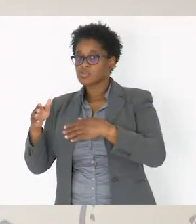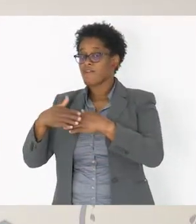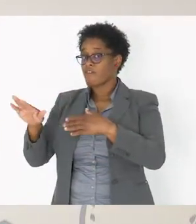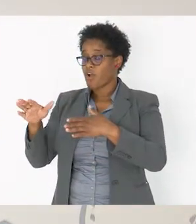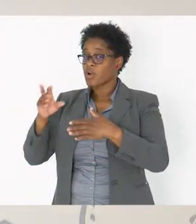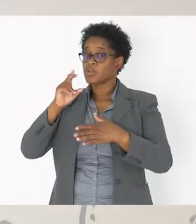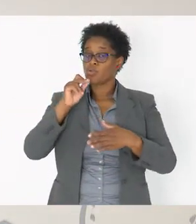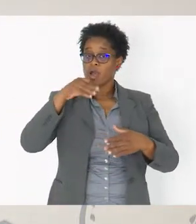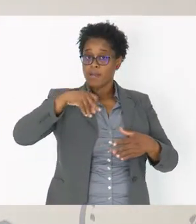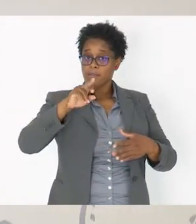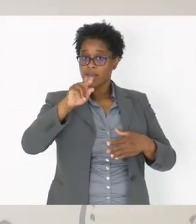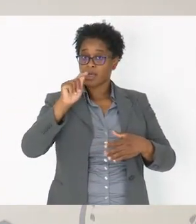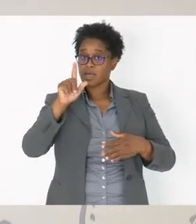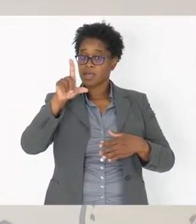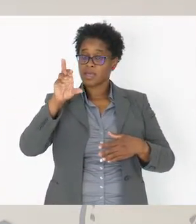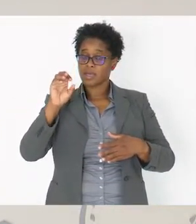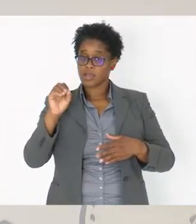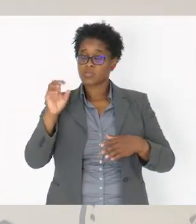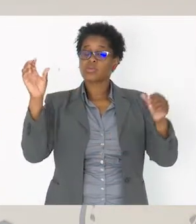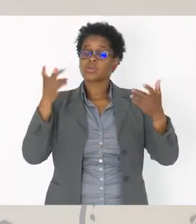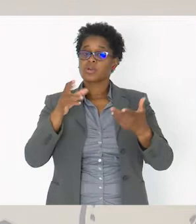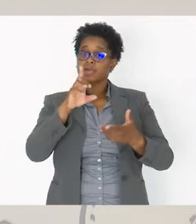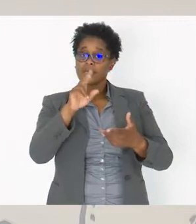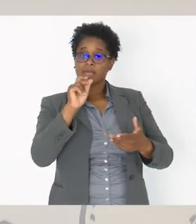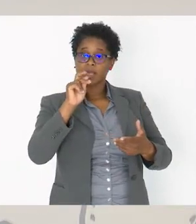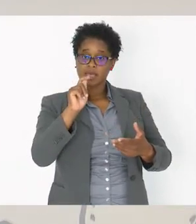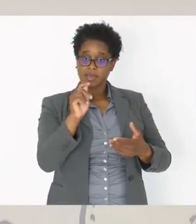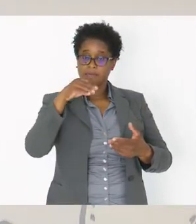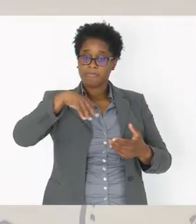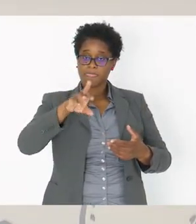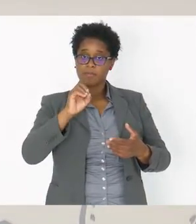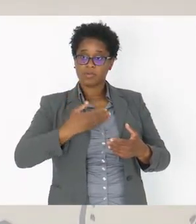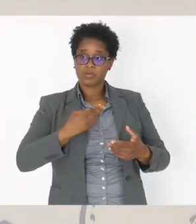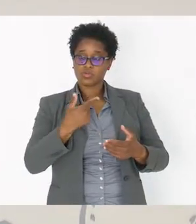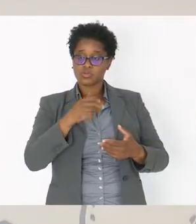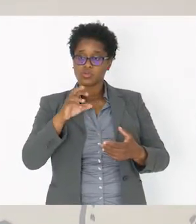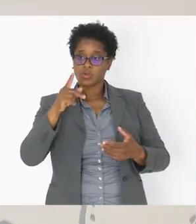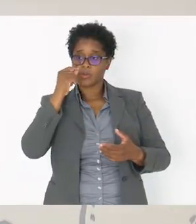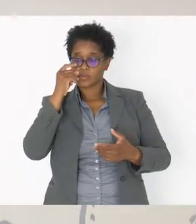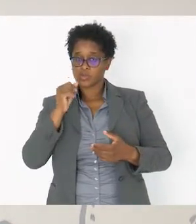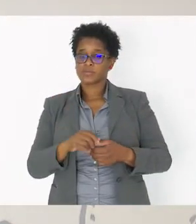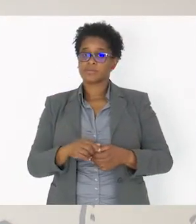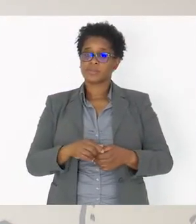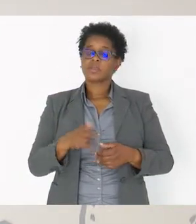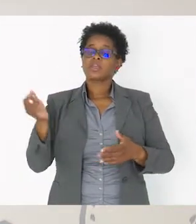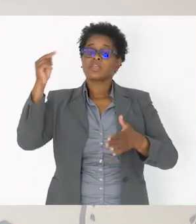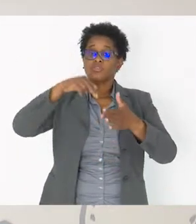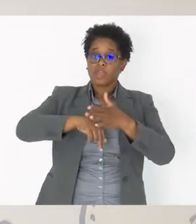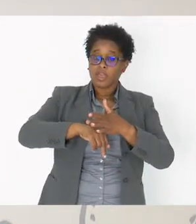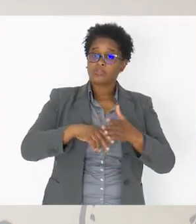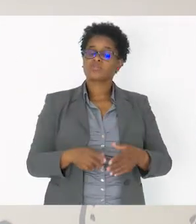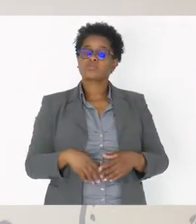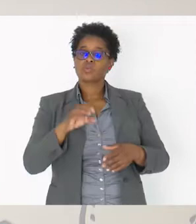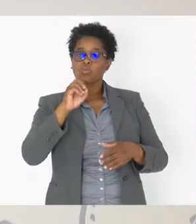aparelho reprodutor masculino, não é? E os internos são os órgãos